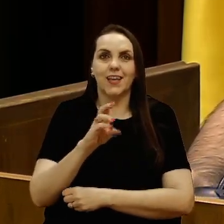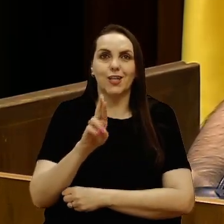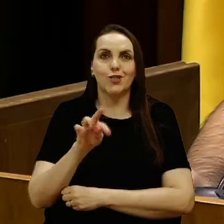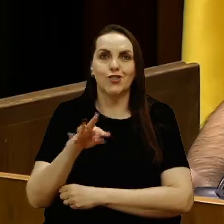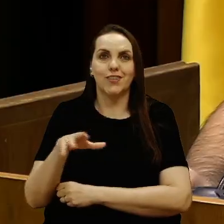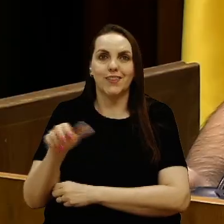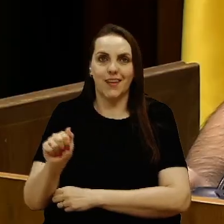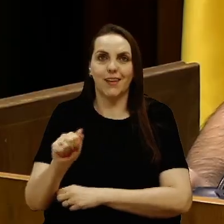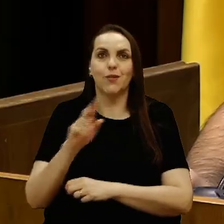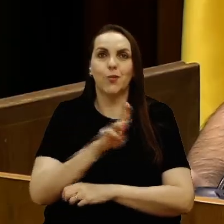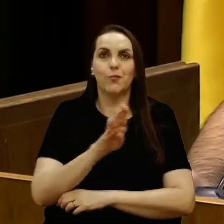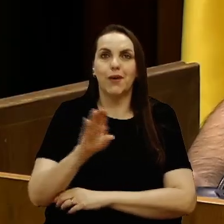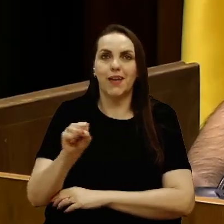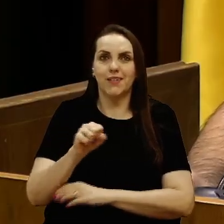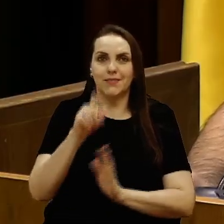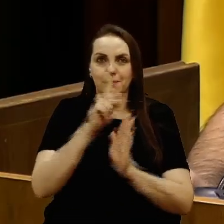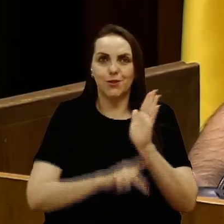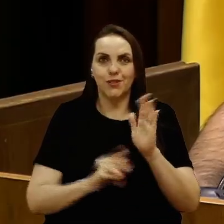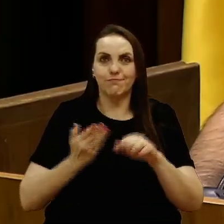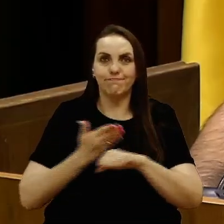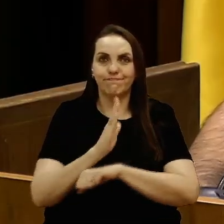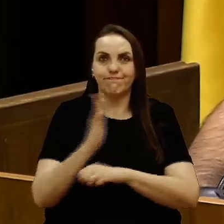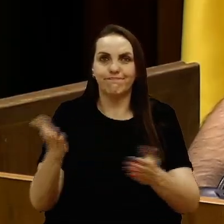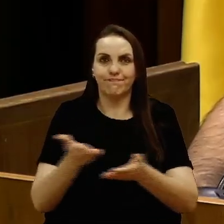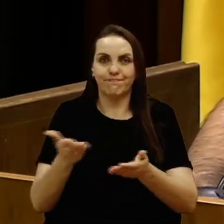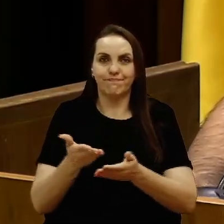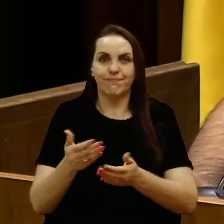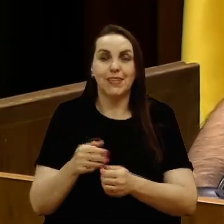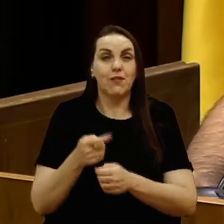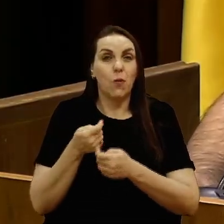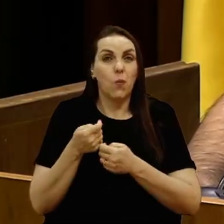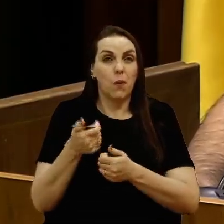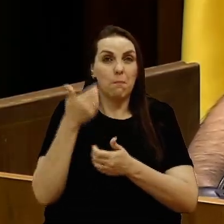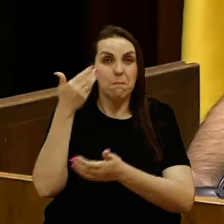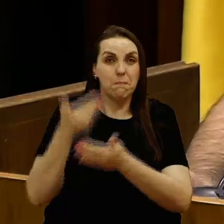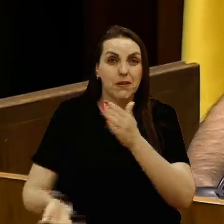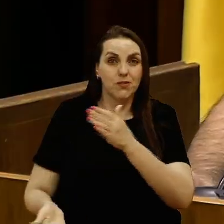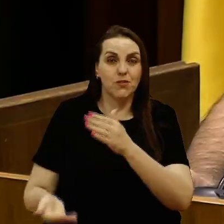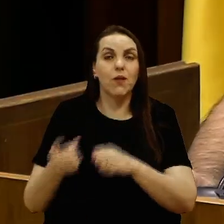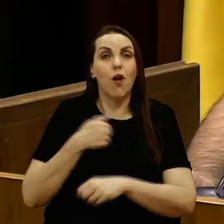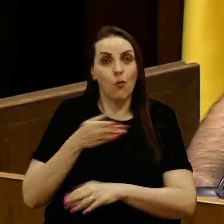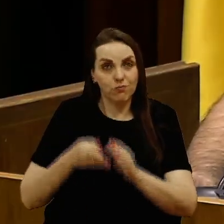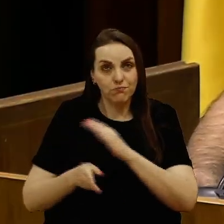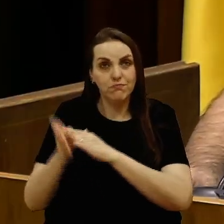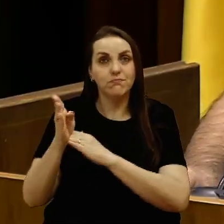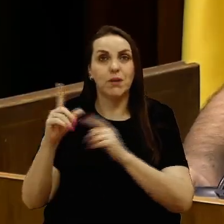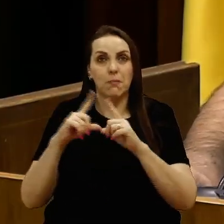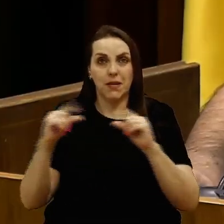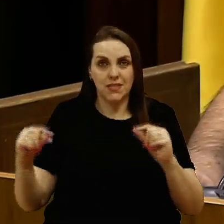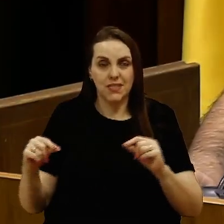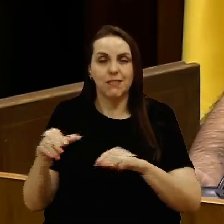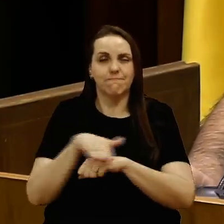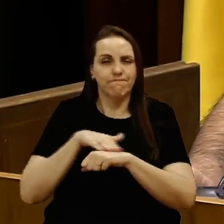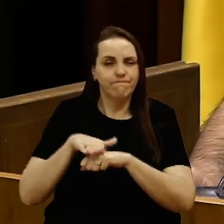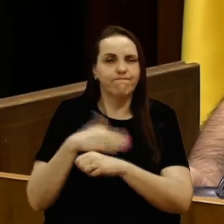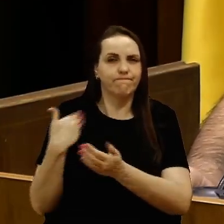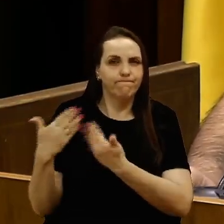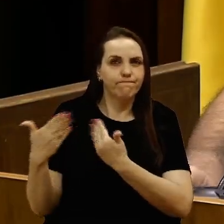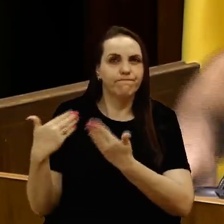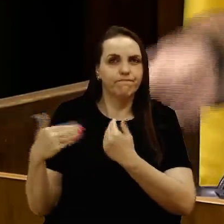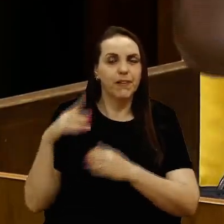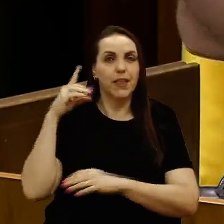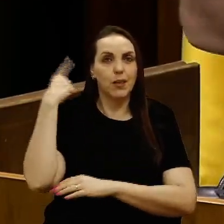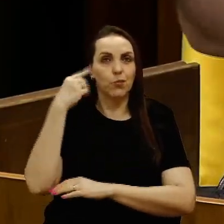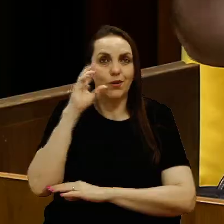hoje esse projeto. Mas estava perdido, eu estive em Brasília, consegui, através com a deputada Denise, que a gente reabrir prazo, foi